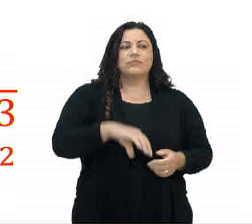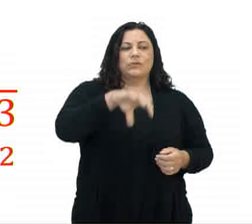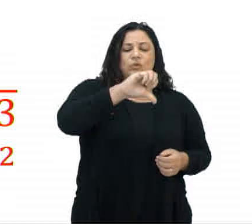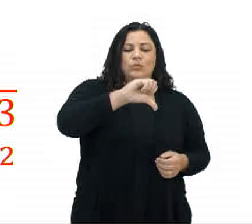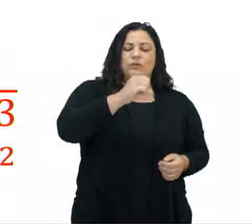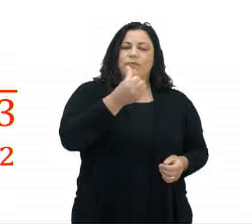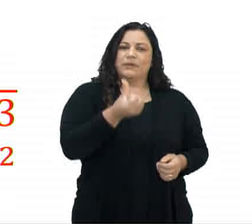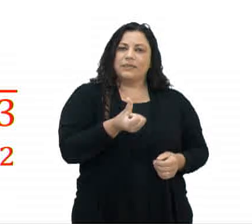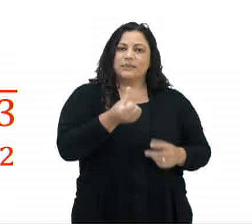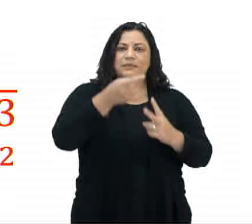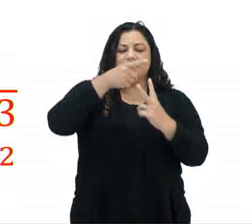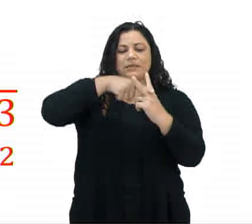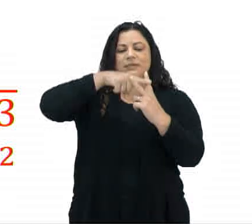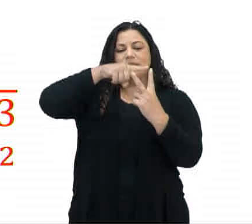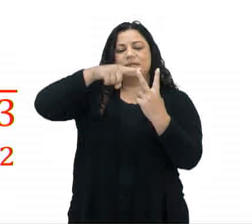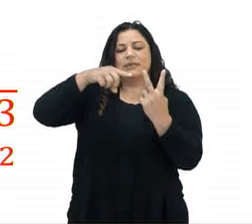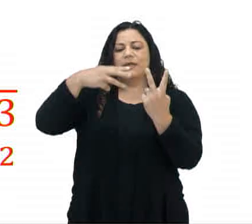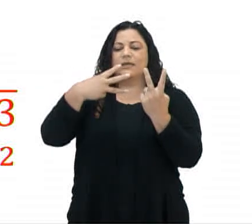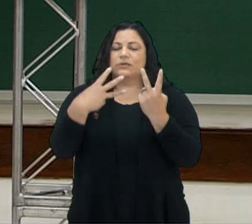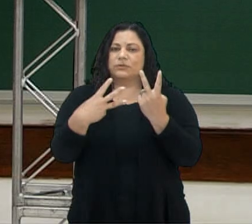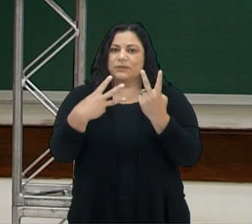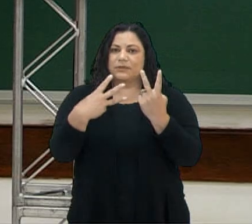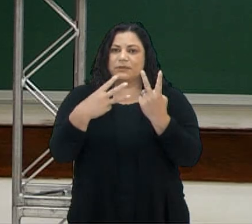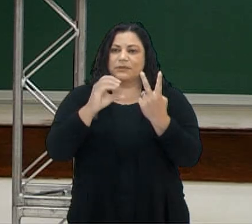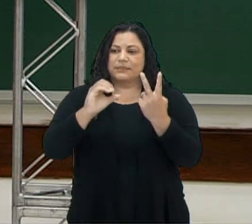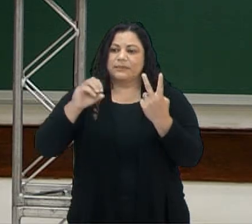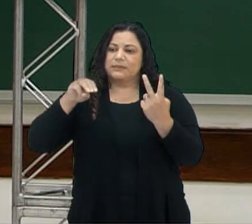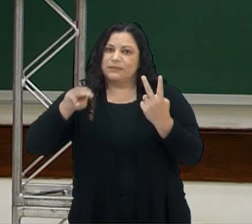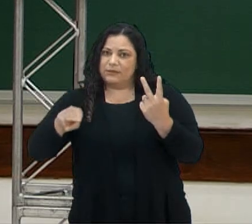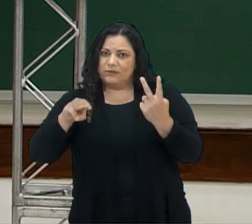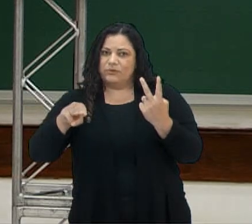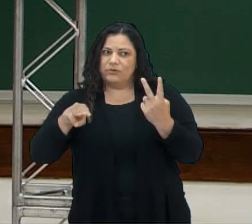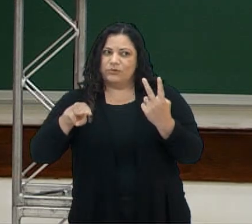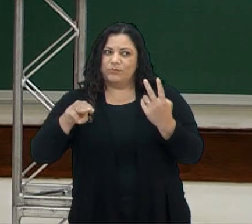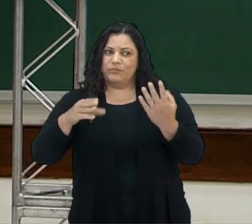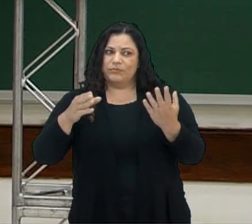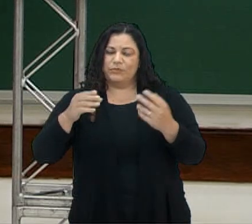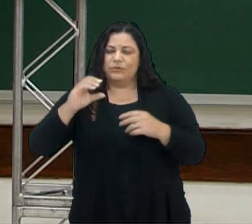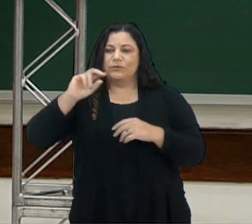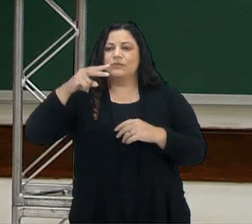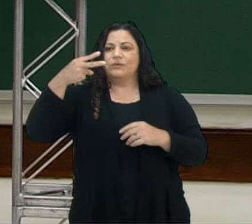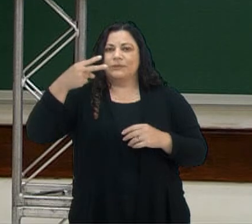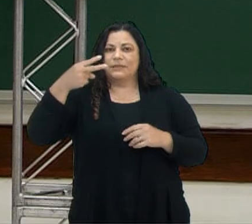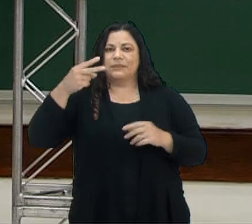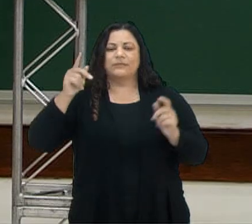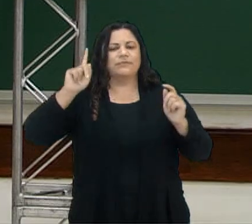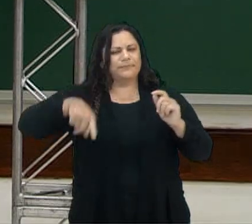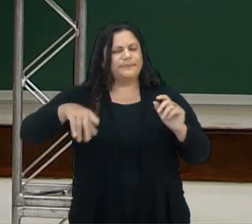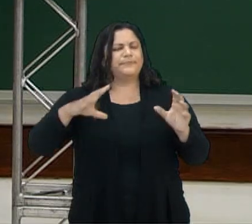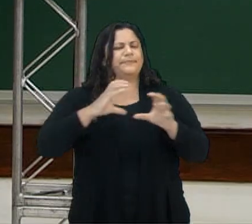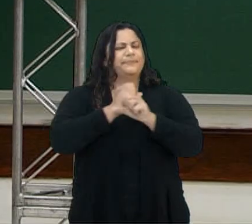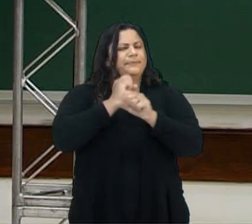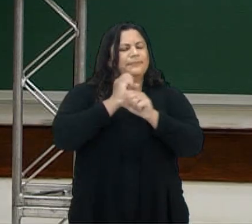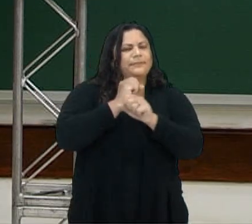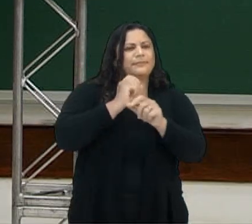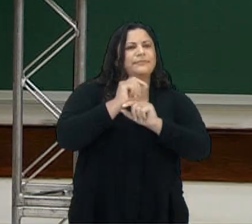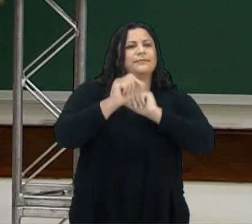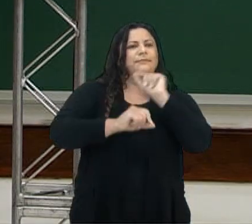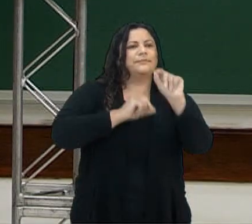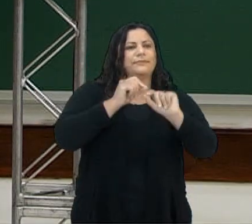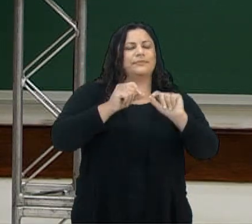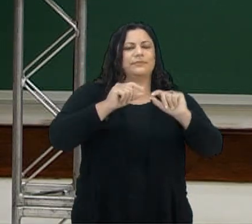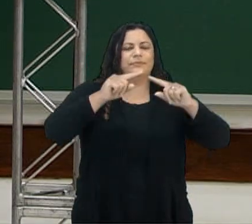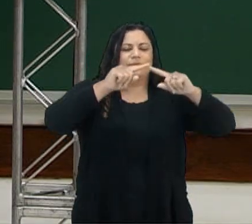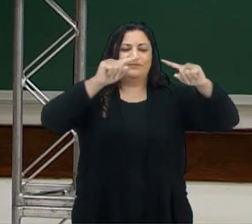96 raiz de 3 centímetros quadrados. Esse é o tamanho deste hexágono aqui, cuja medida do